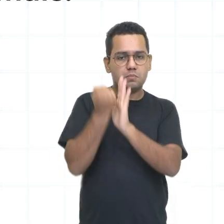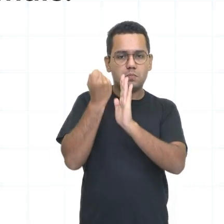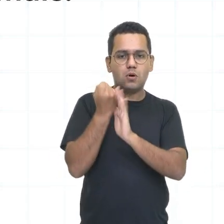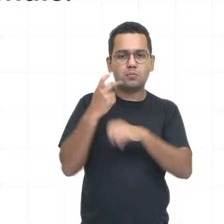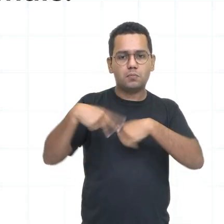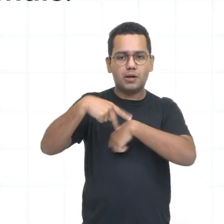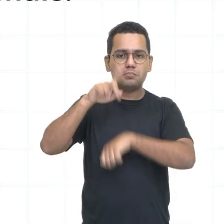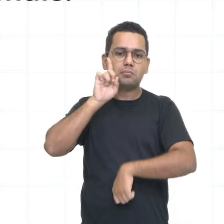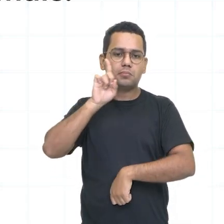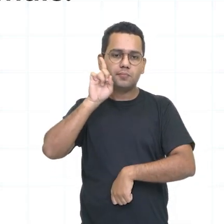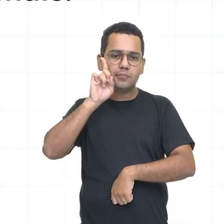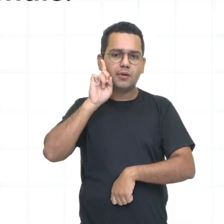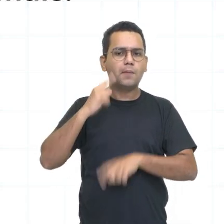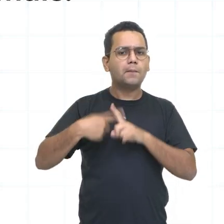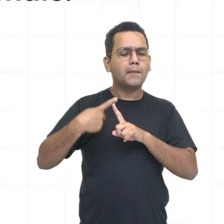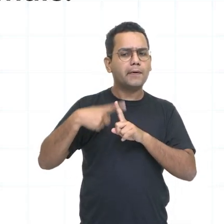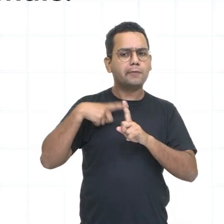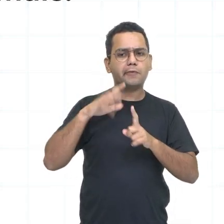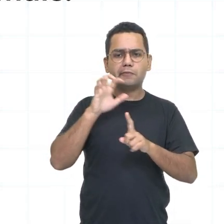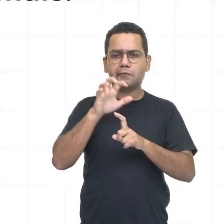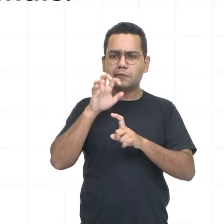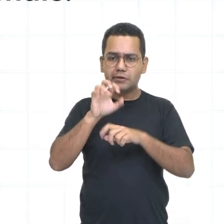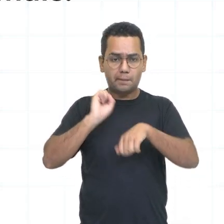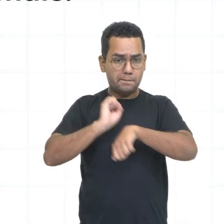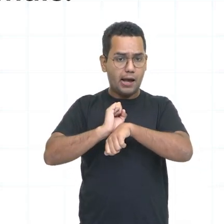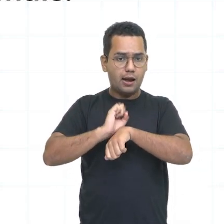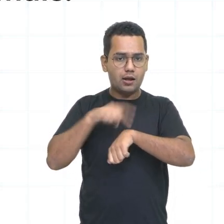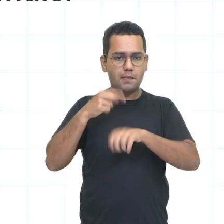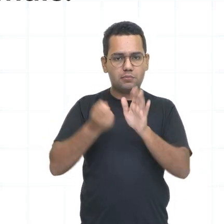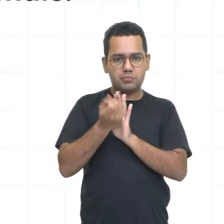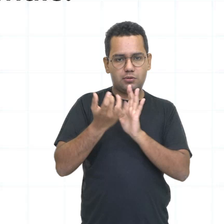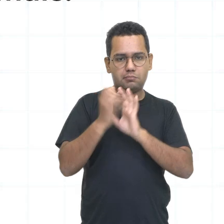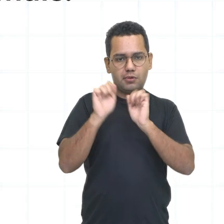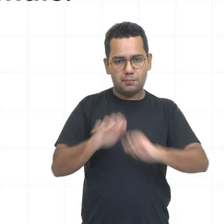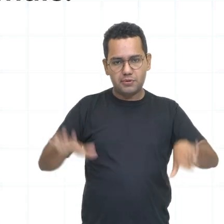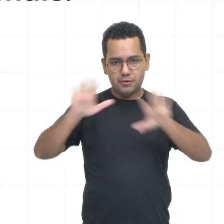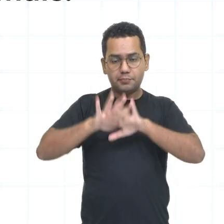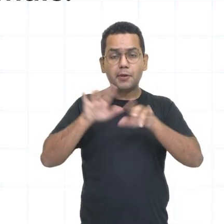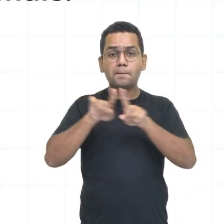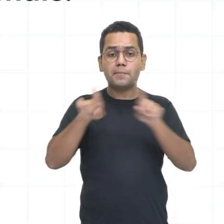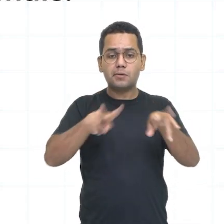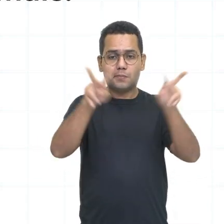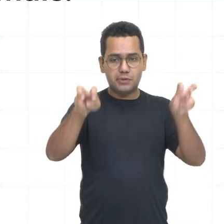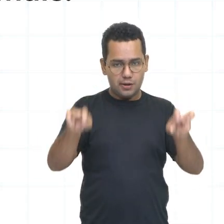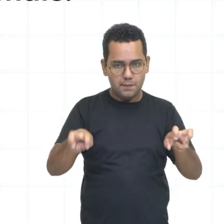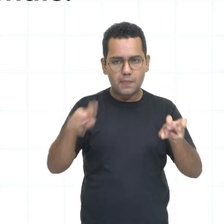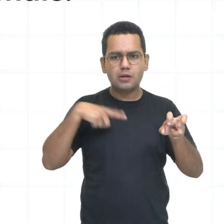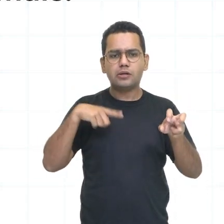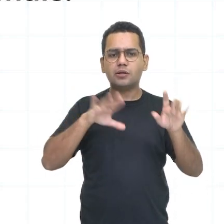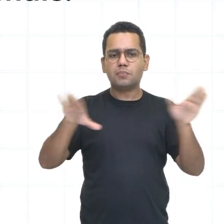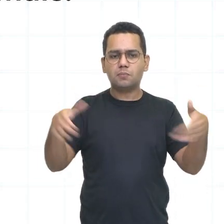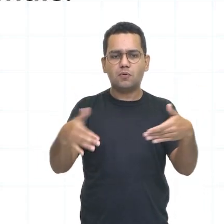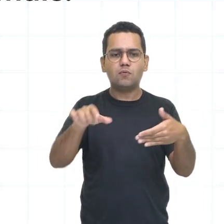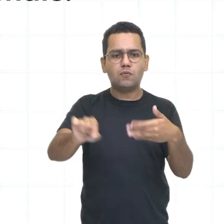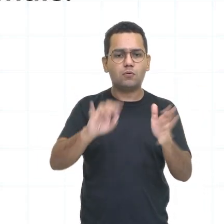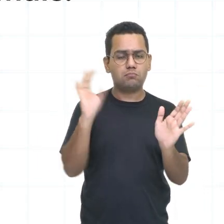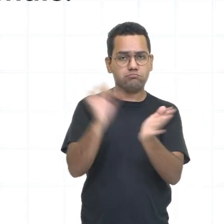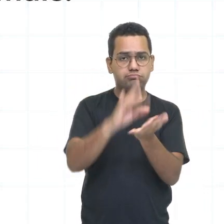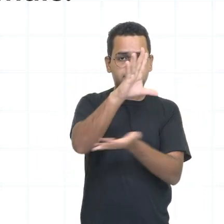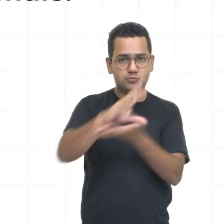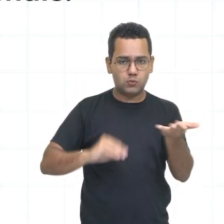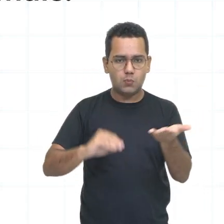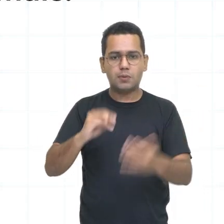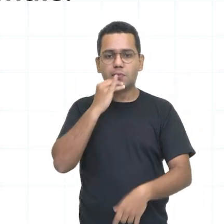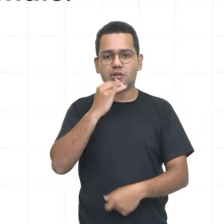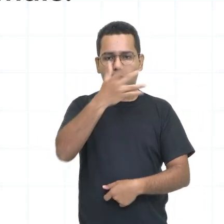Unidos interrompida pelo expressionismo abstrato. Os temas das obras são quase sempre voltados para coisas